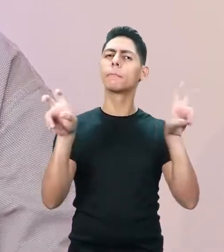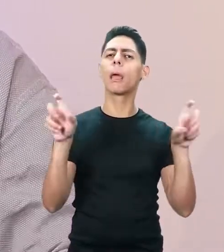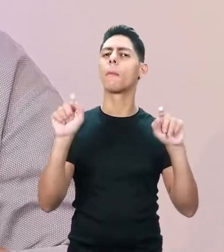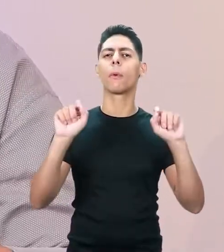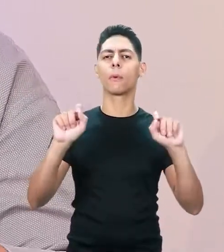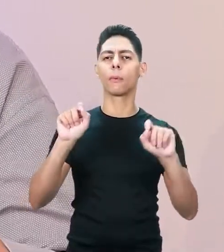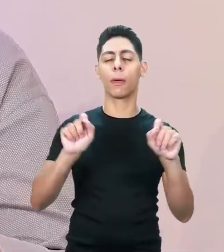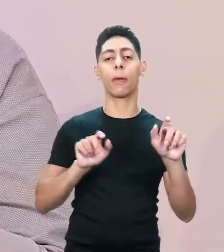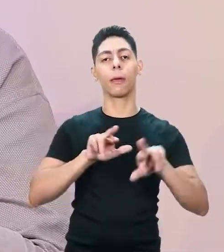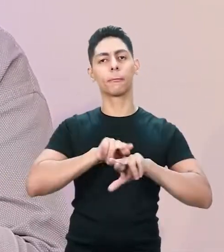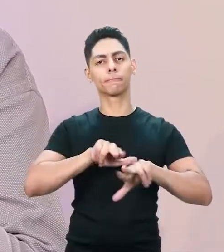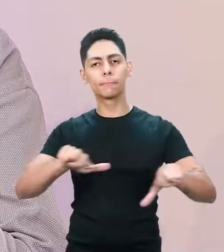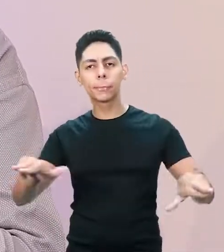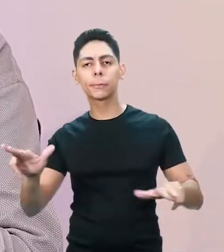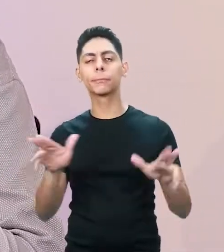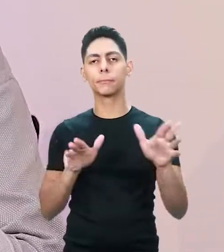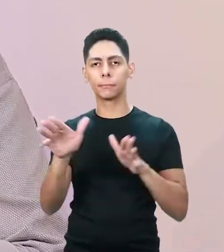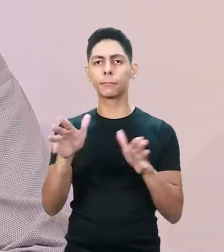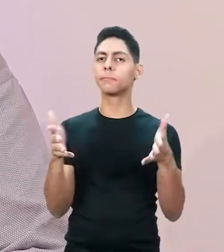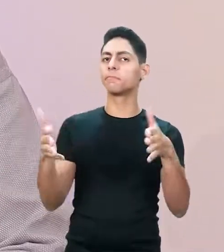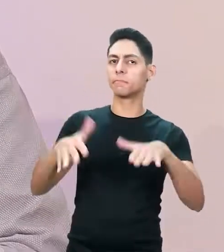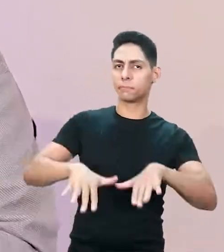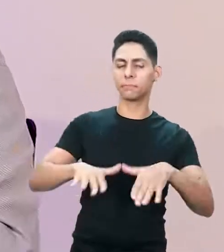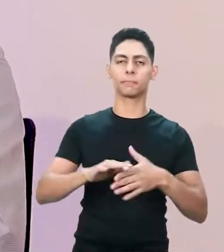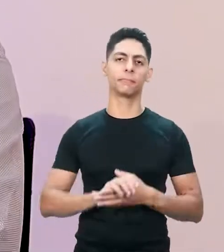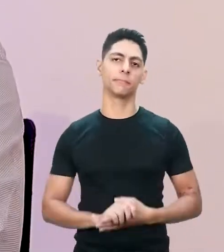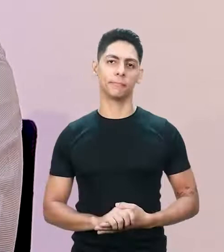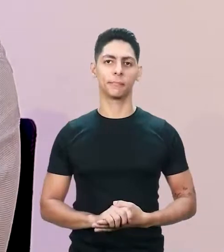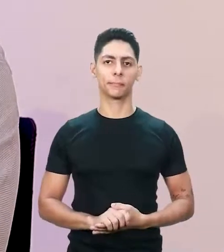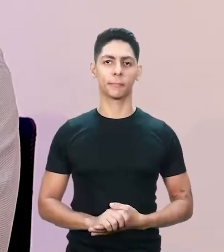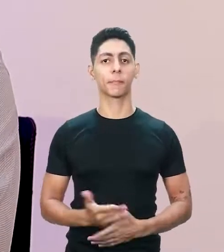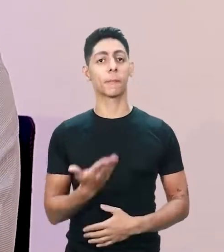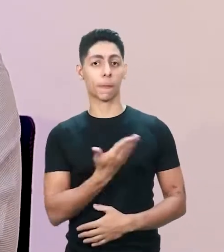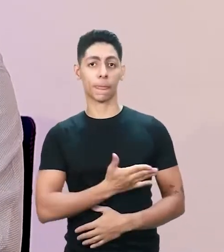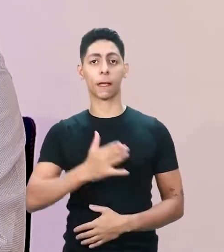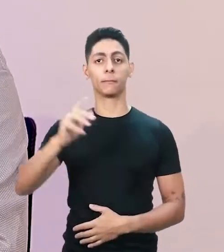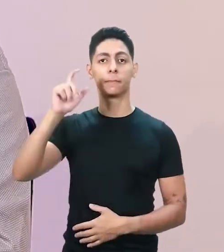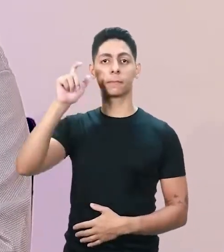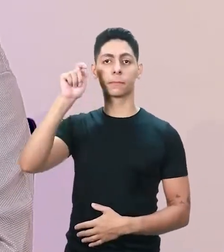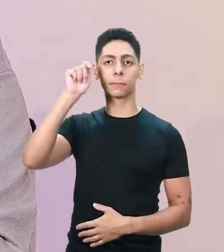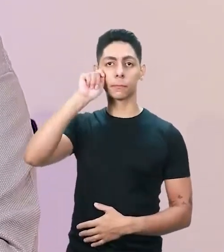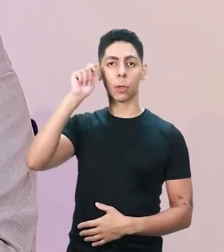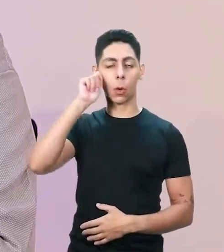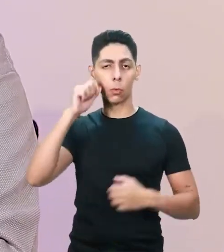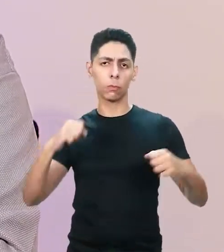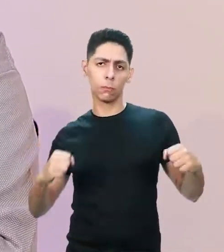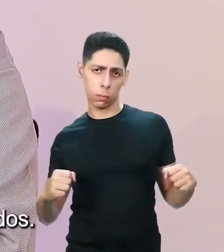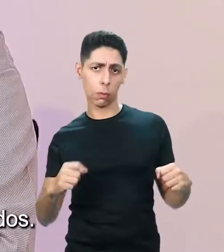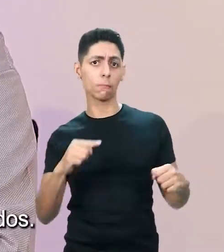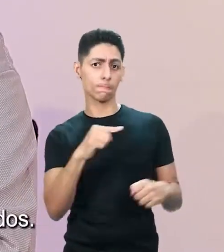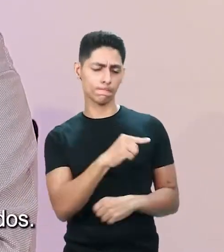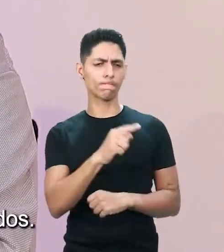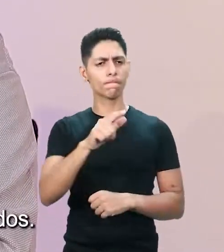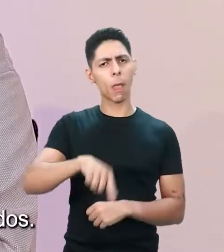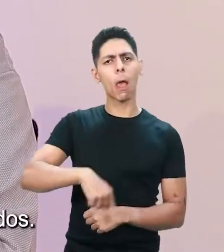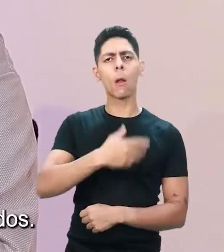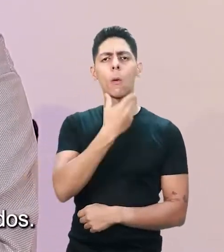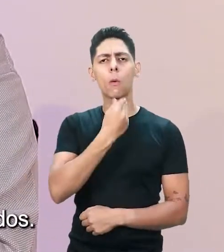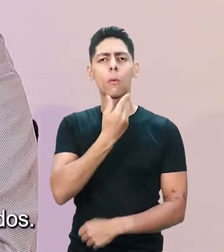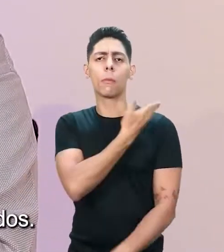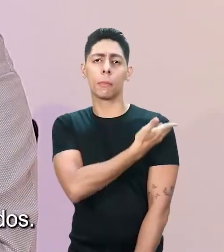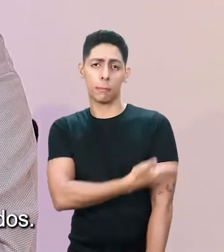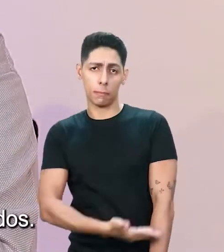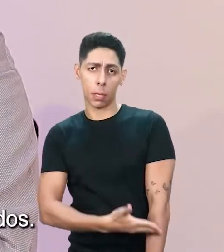acessibilidade, diversidade e inclusão. Eu sou o jornalista Antônio José, um homem claro,